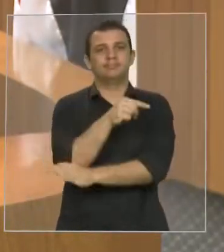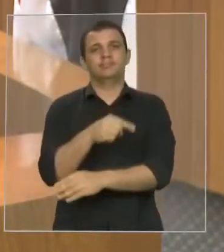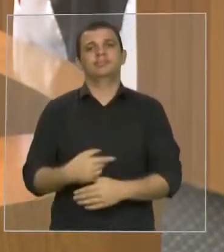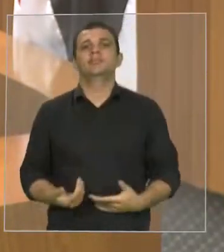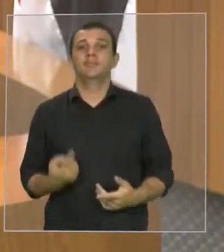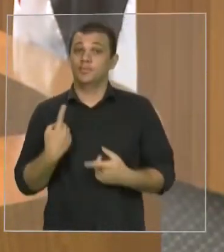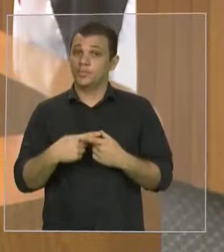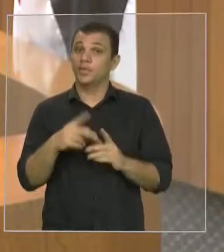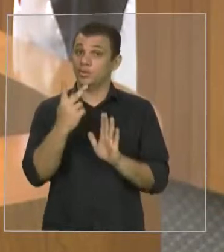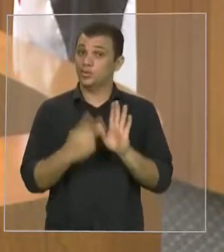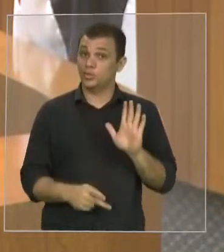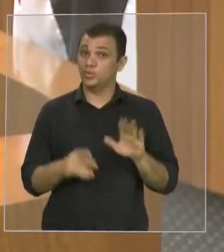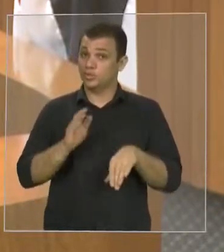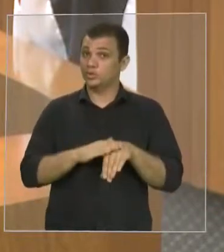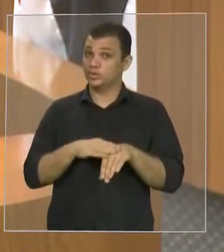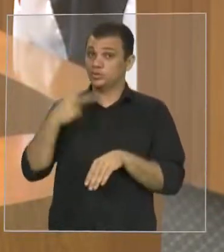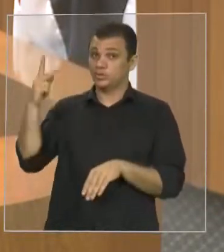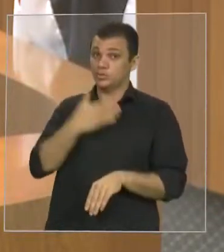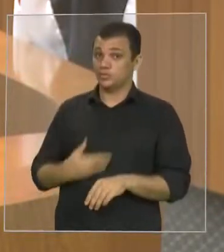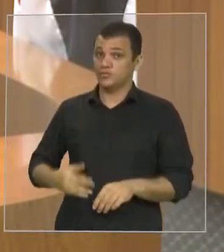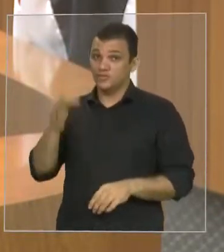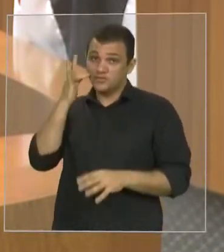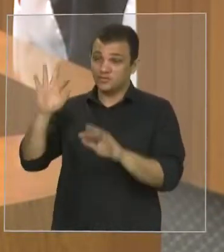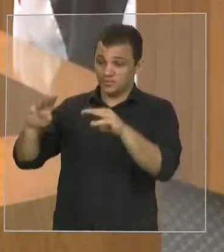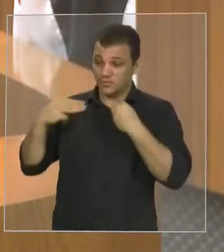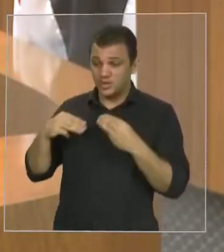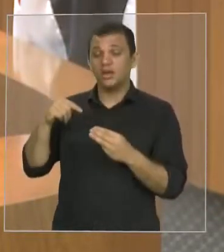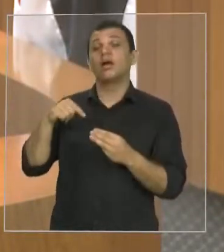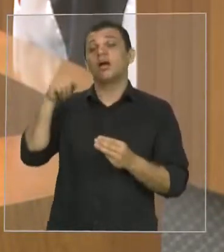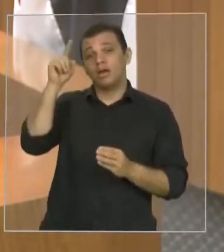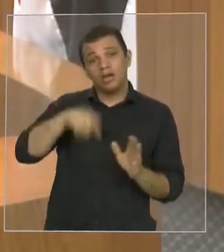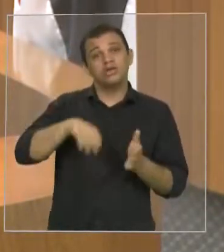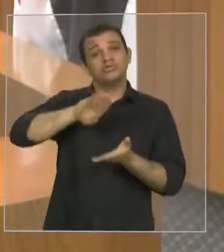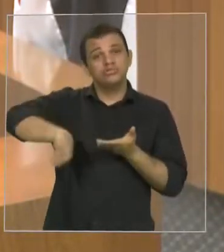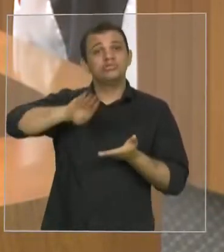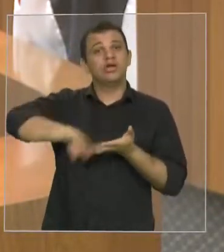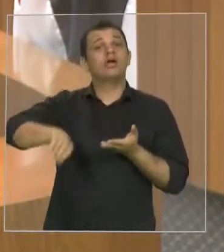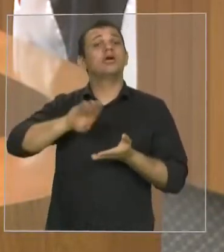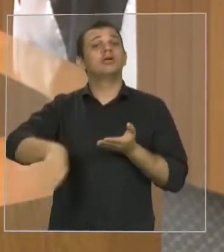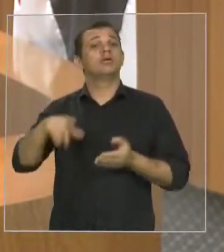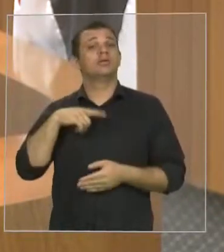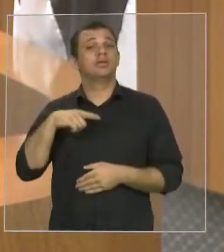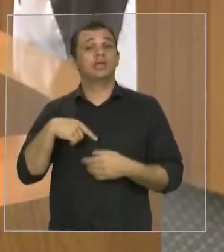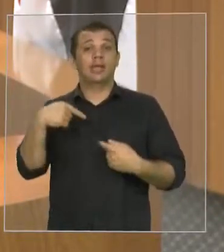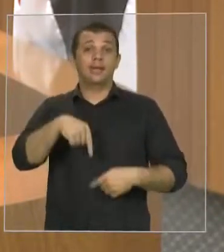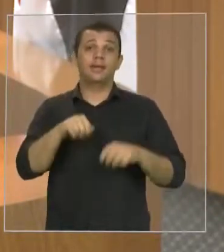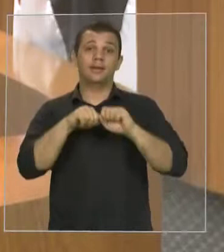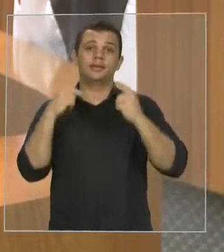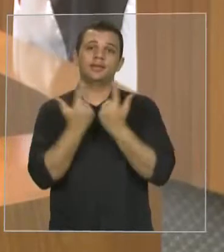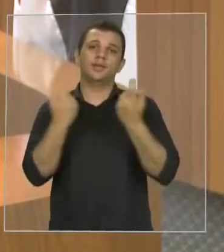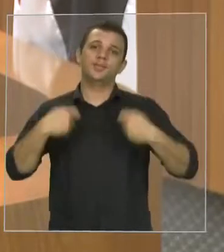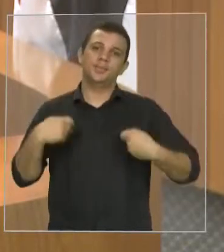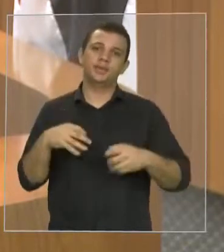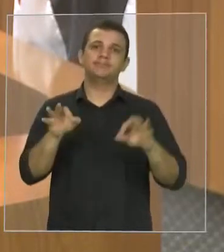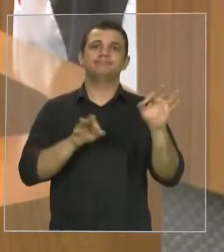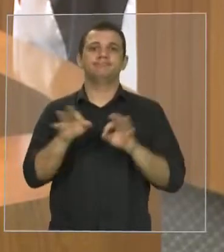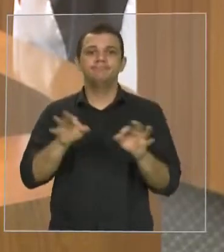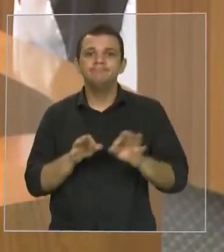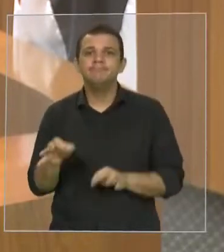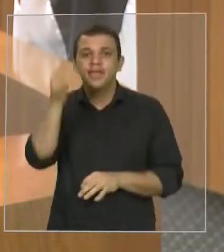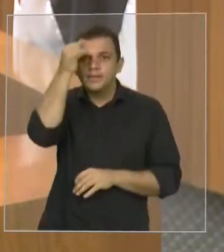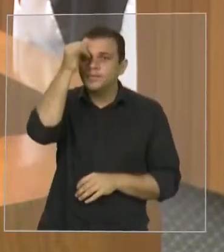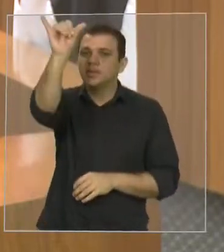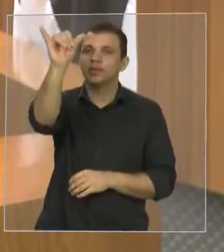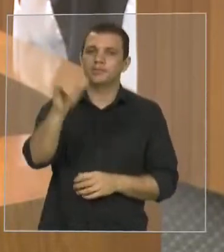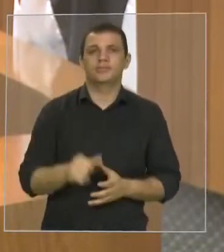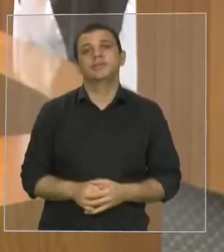original encaminhado pelo governador Flávio Dino. E é exatamente isso que essa casa tem que evitar de acontecer. Primeiro, é um projeto que está tramitando. Já